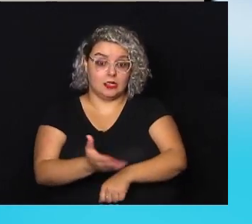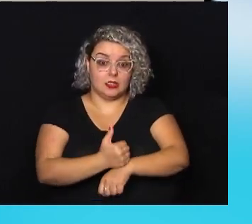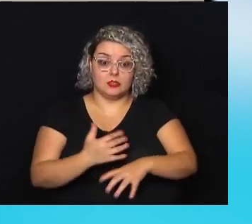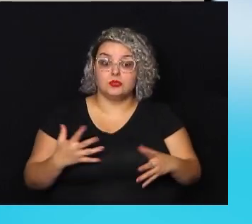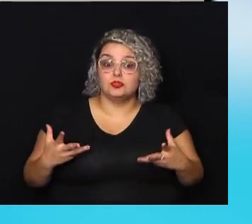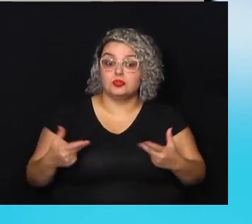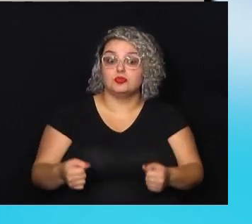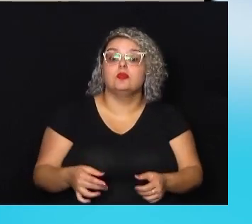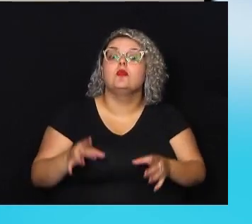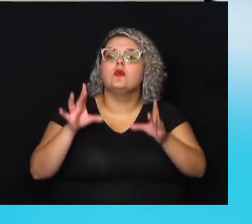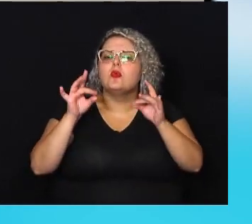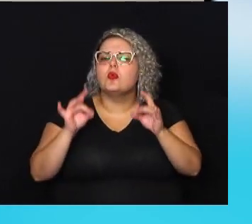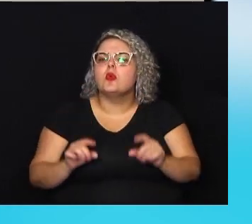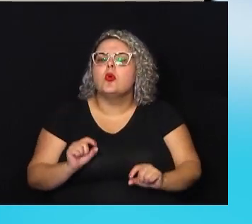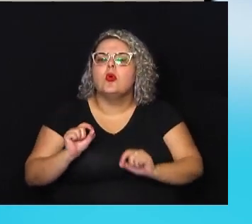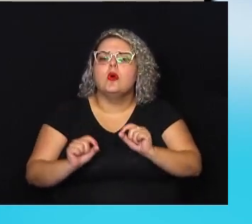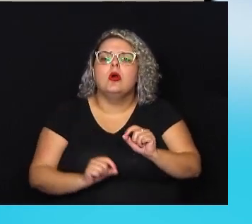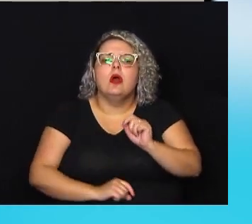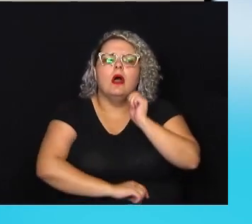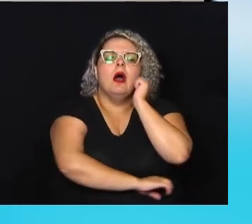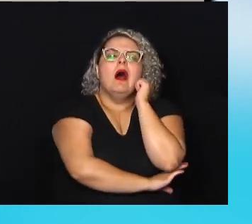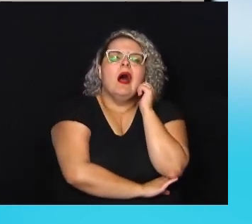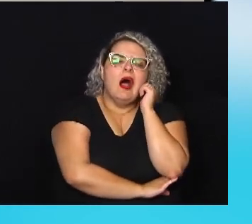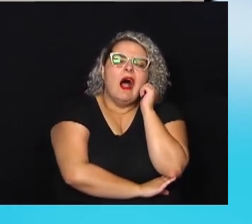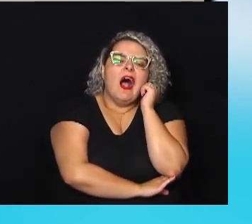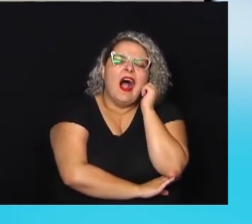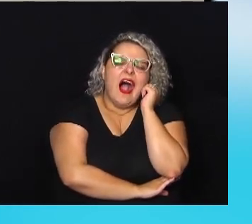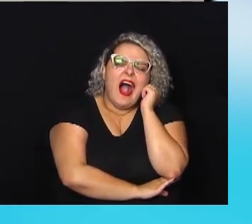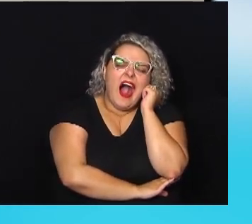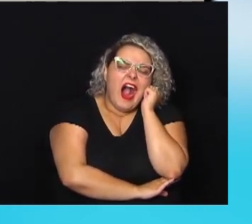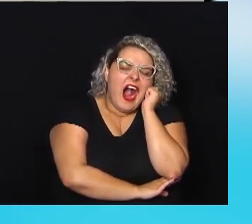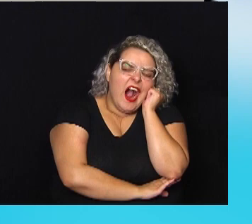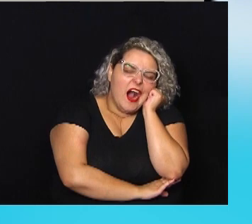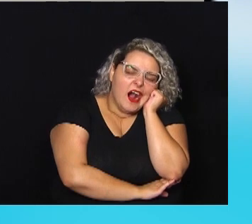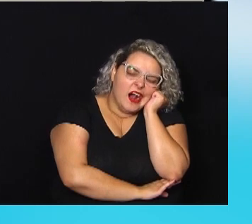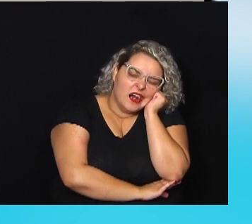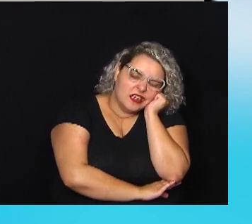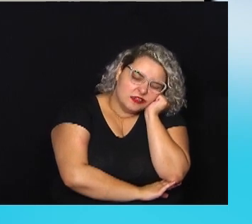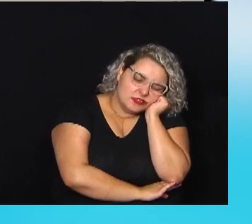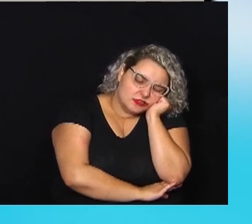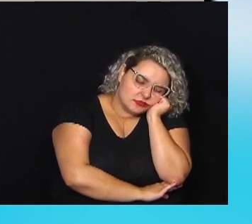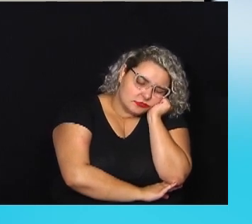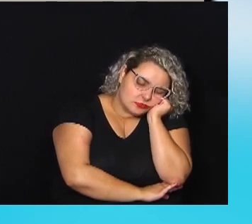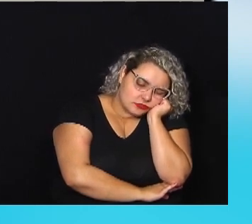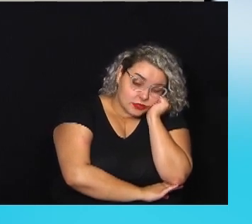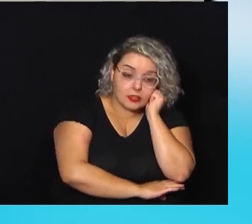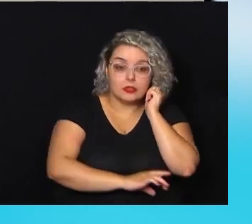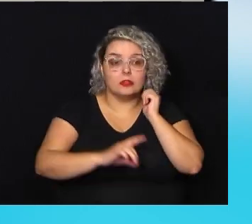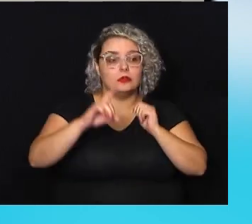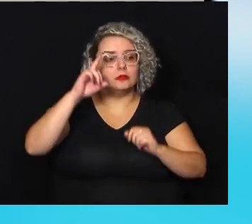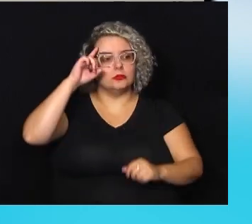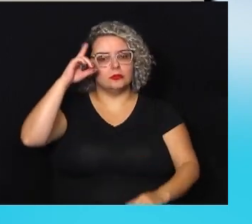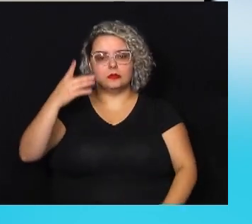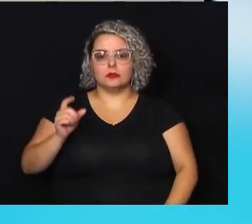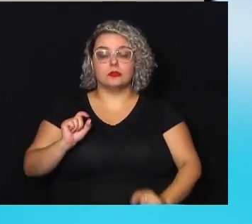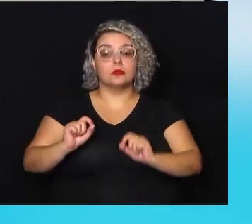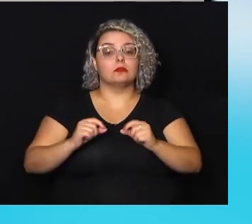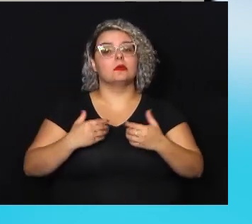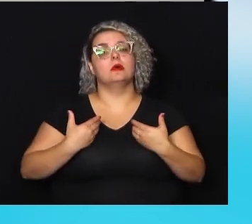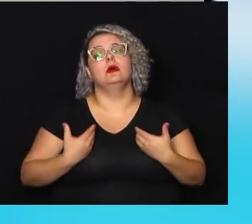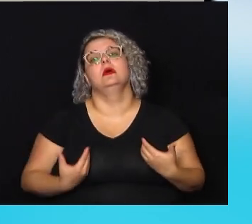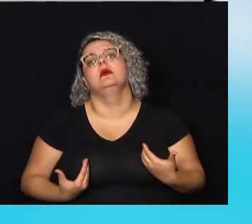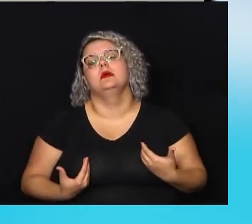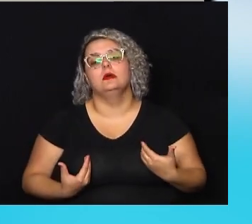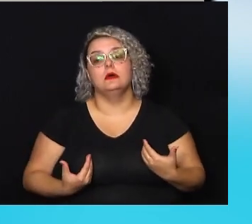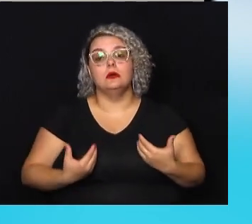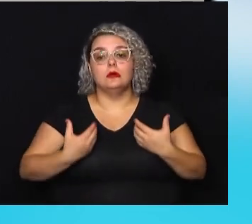Isso, na verdade, a gente precisa, antes de qualquer coisa, definir o que é sonolência excessiva diurna e o que é cansaço